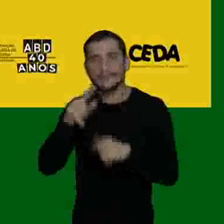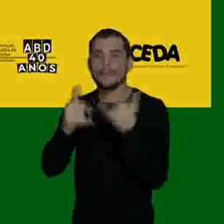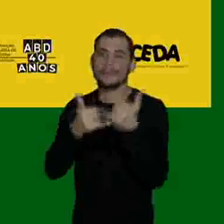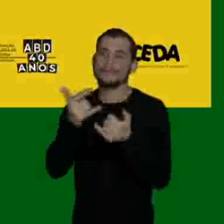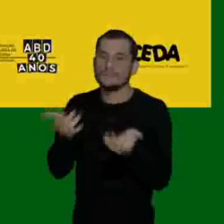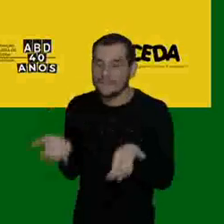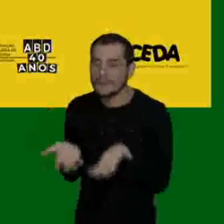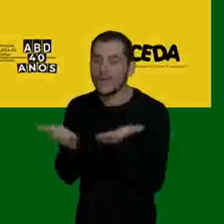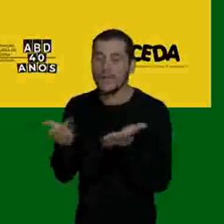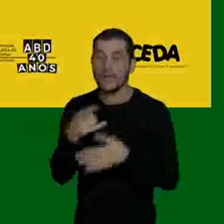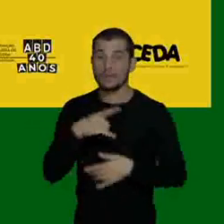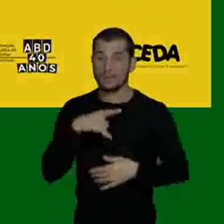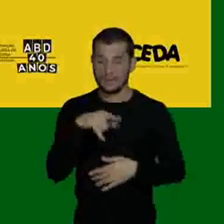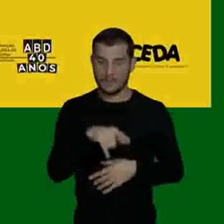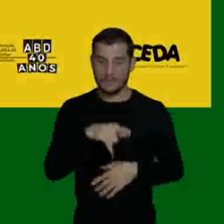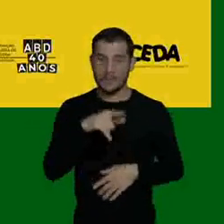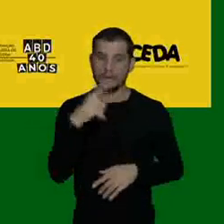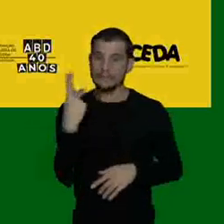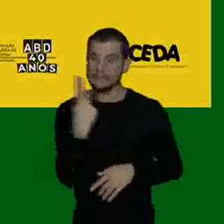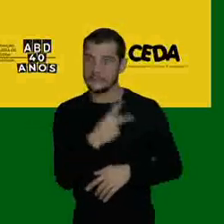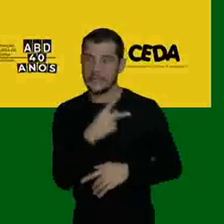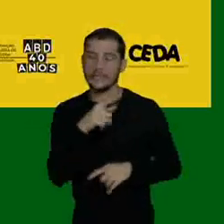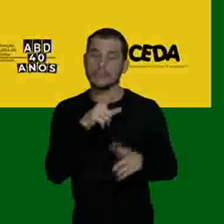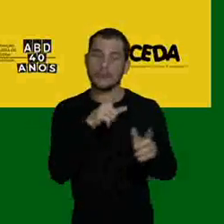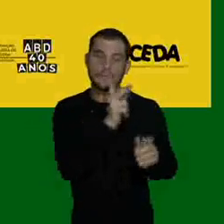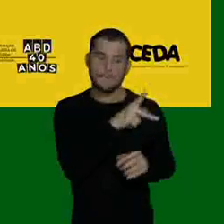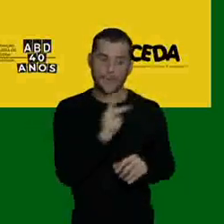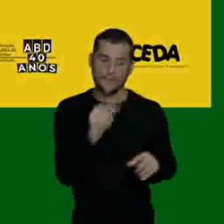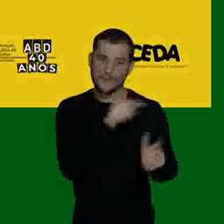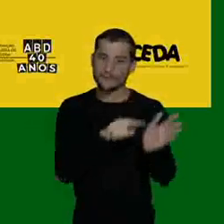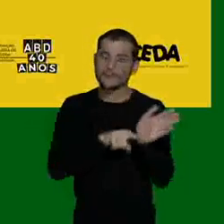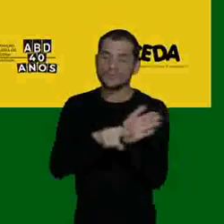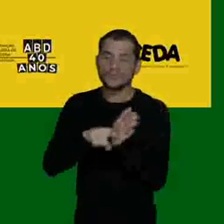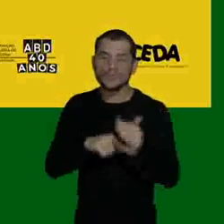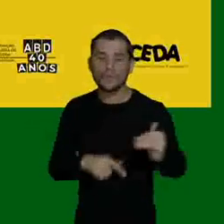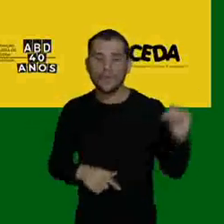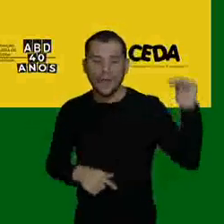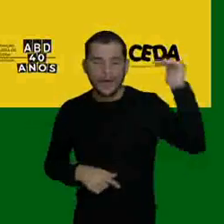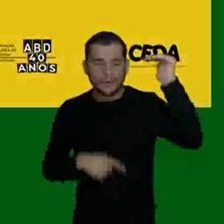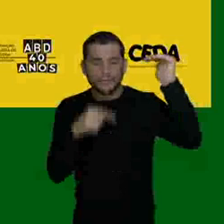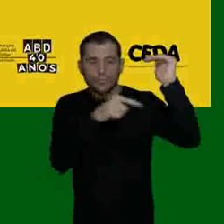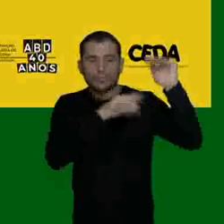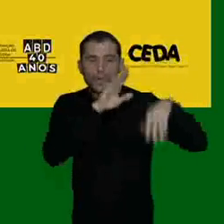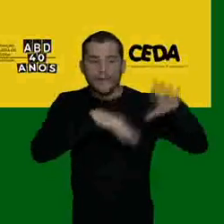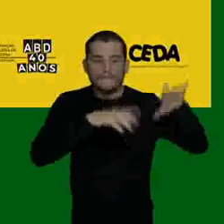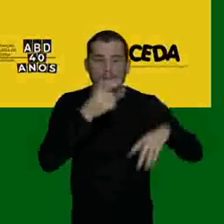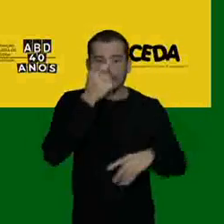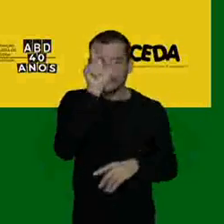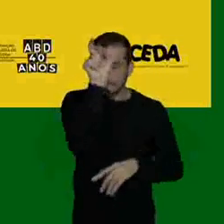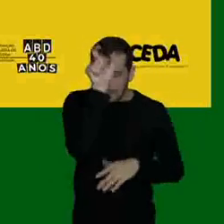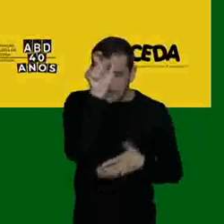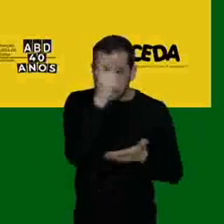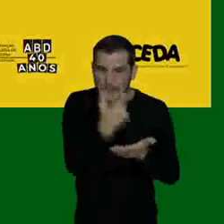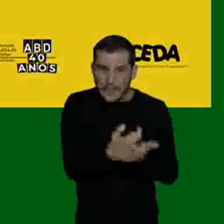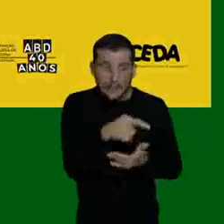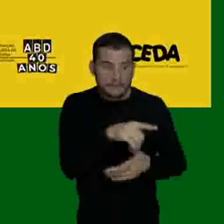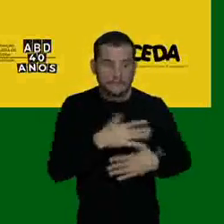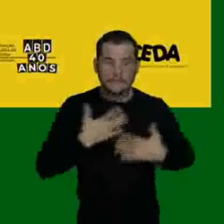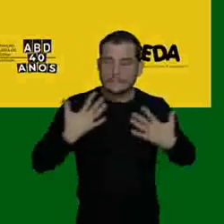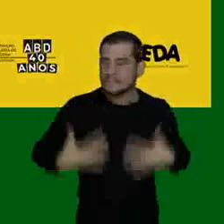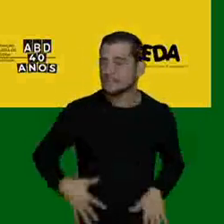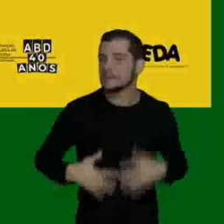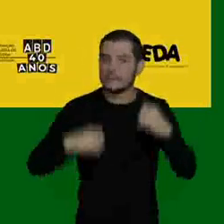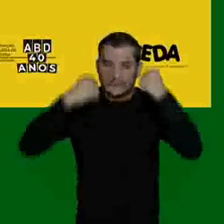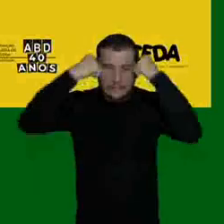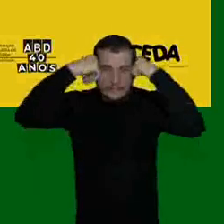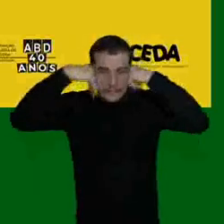transpiram ficam todos molhados né então você tem que com calma tem muitos jogos maravilhosos eh para